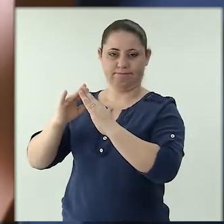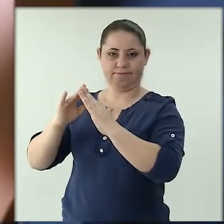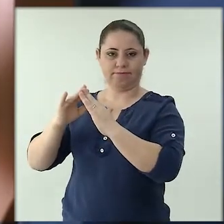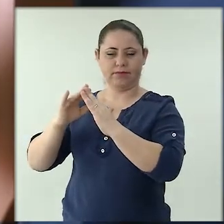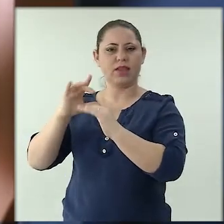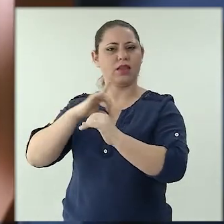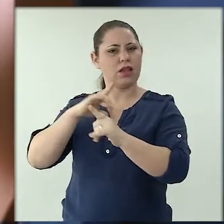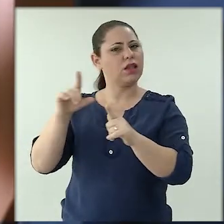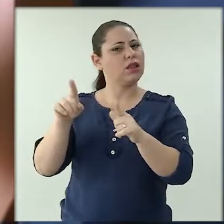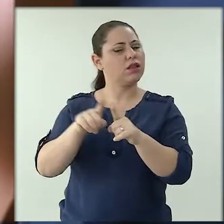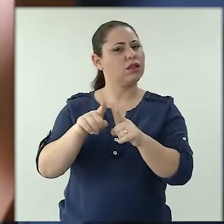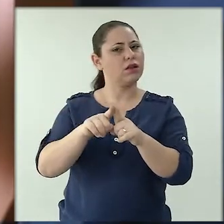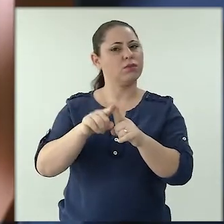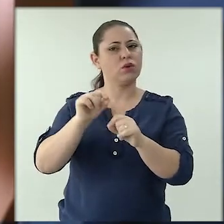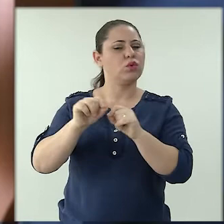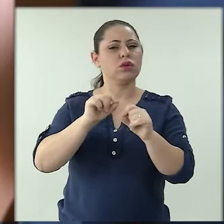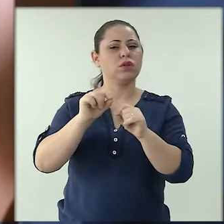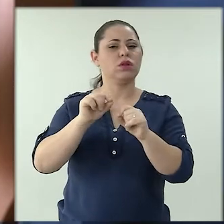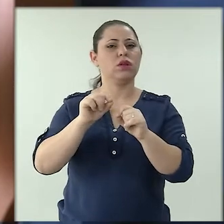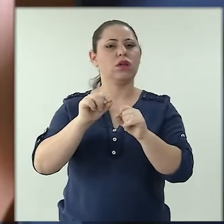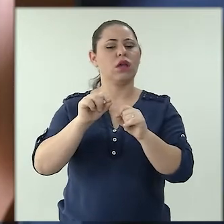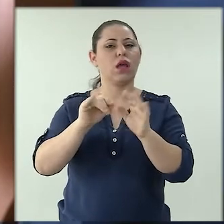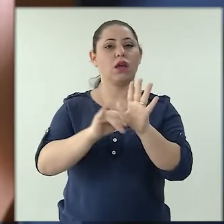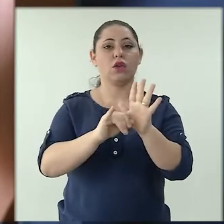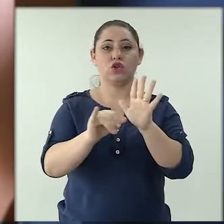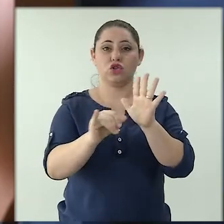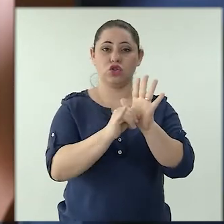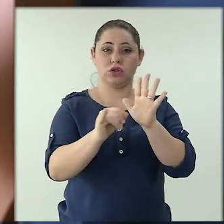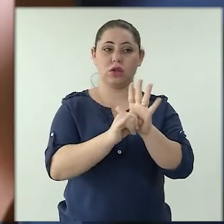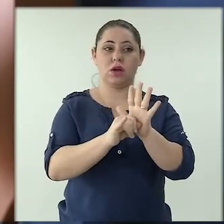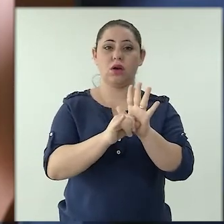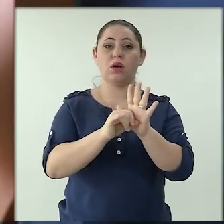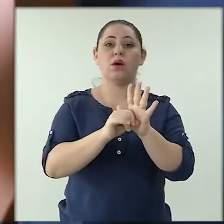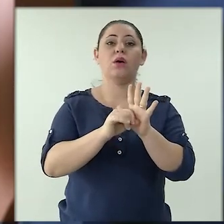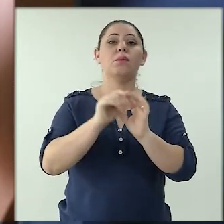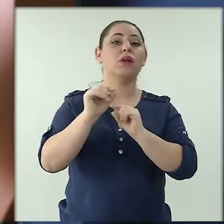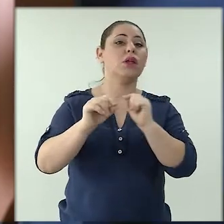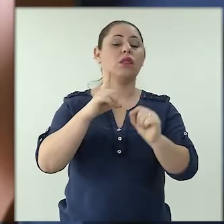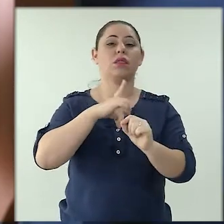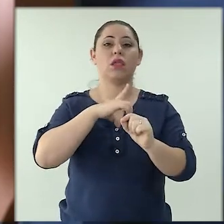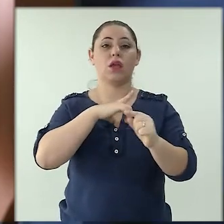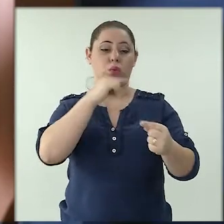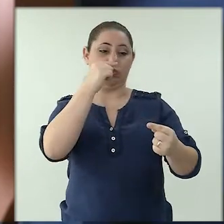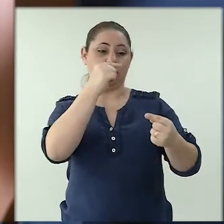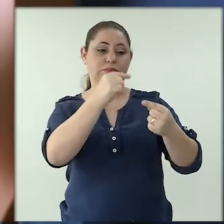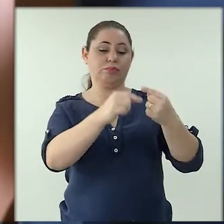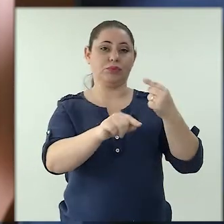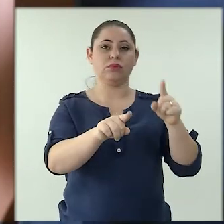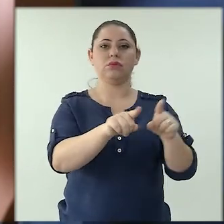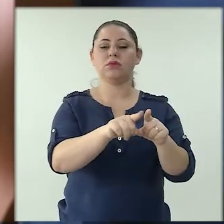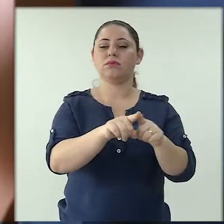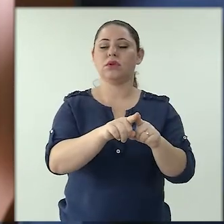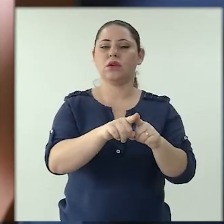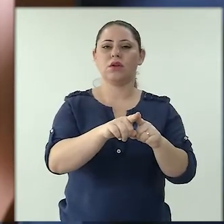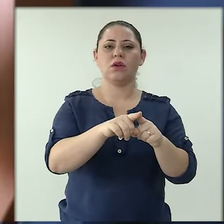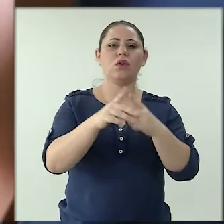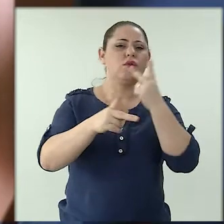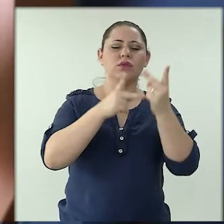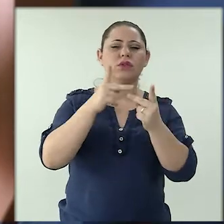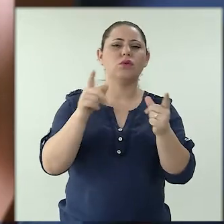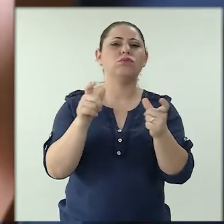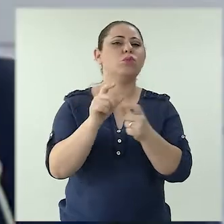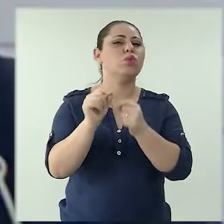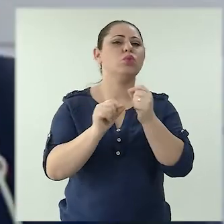né? Tem também uma questão sobre a publicação disso em edital para que haja a possível impugnação disso, né? Então vamos falar um pouco sobre